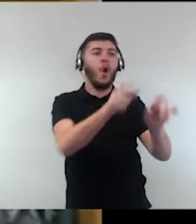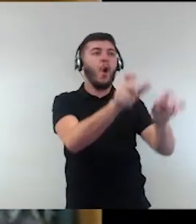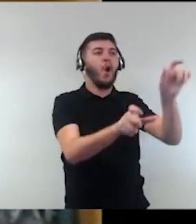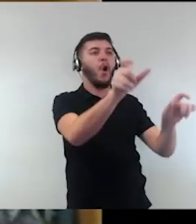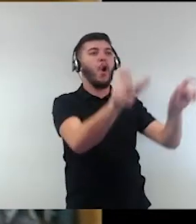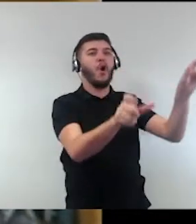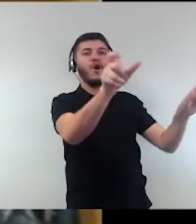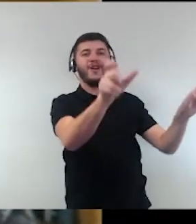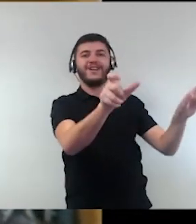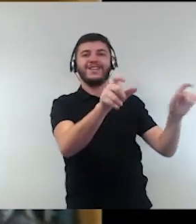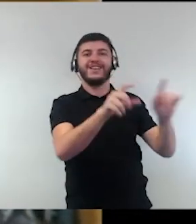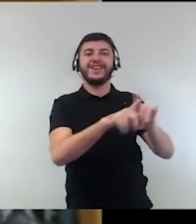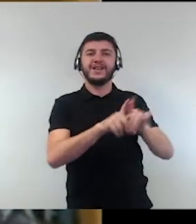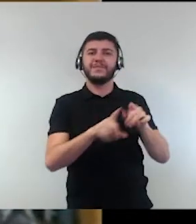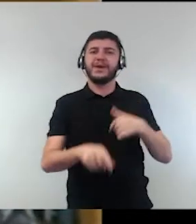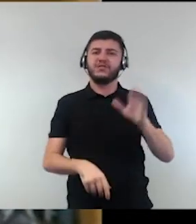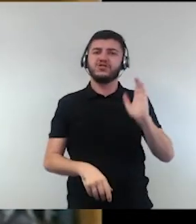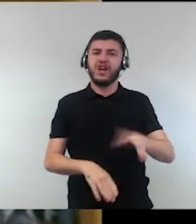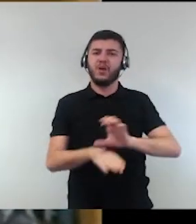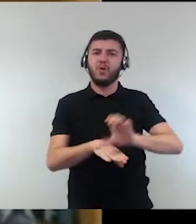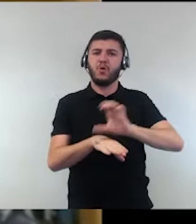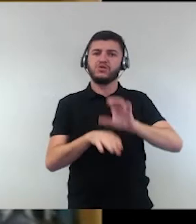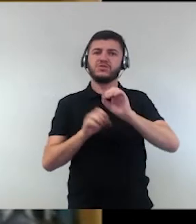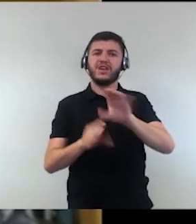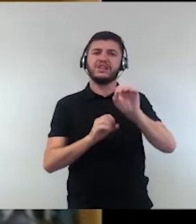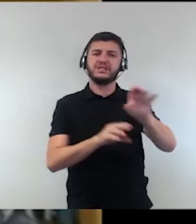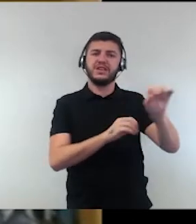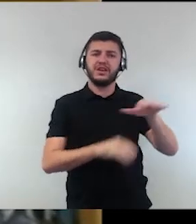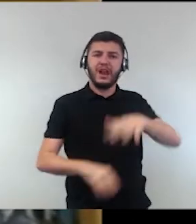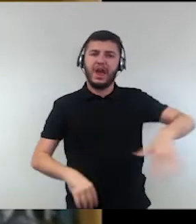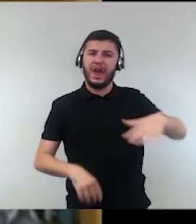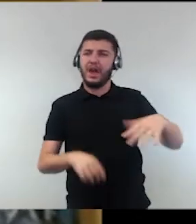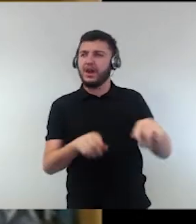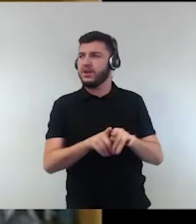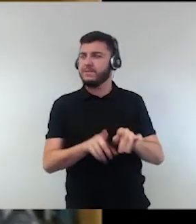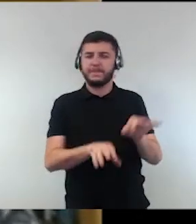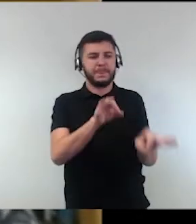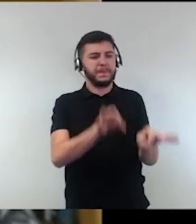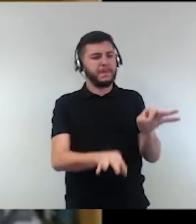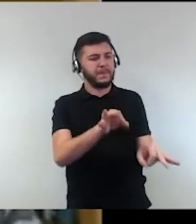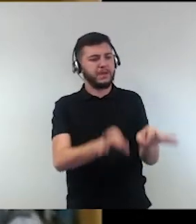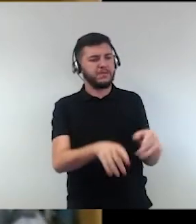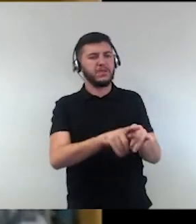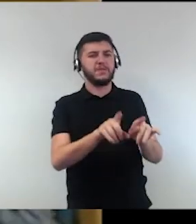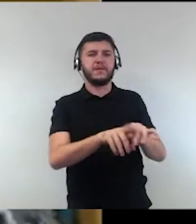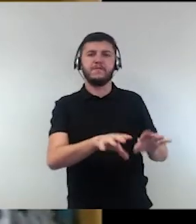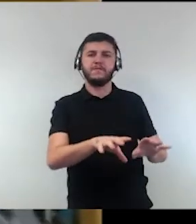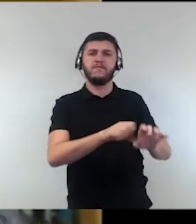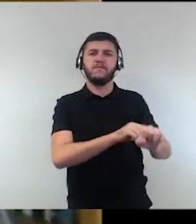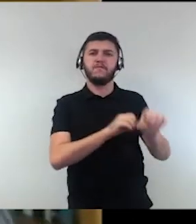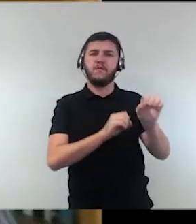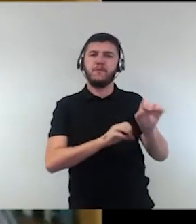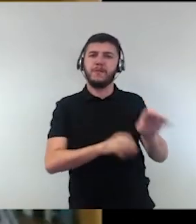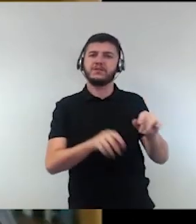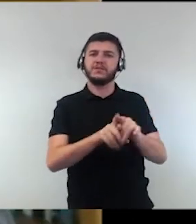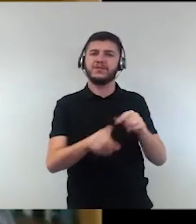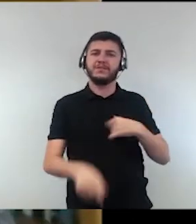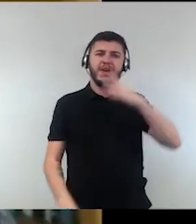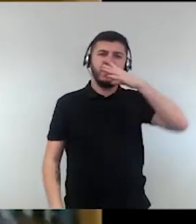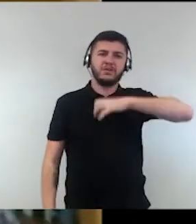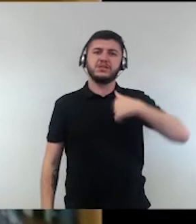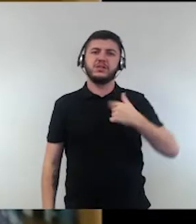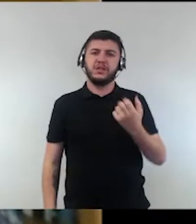tenho trabalhado nos cursos de formação de magistrados, nos cursos de iniciação, eu assim, insisto de uma forma